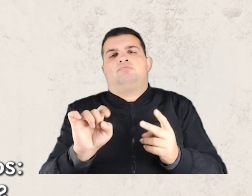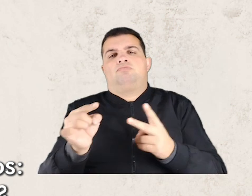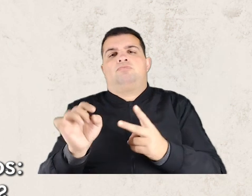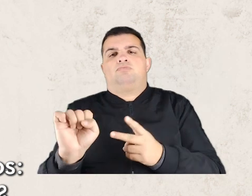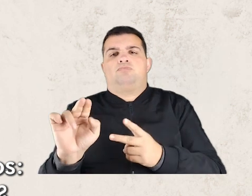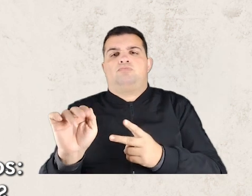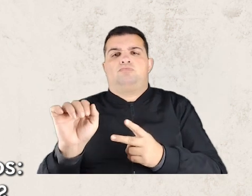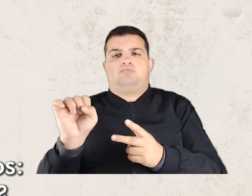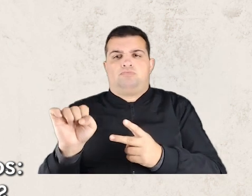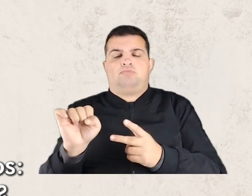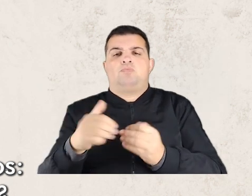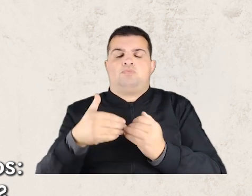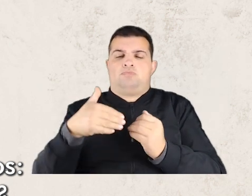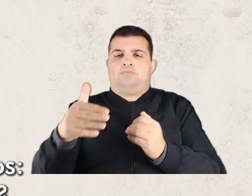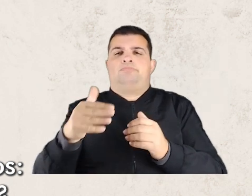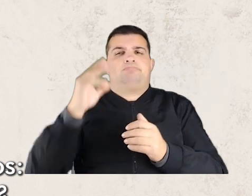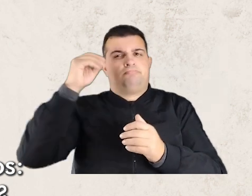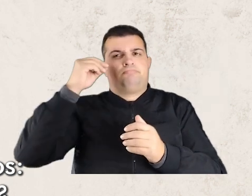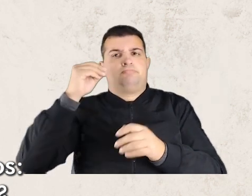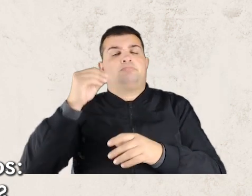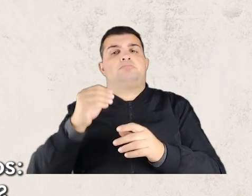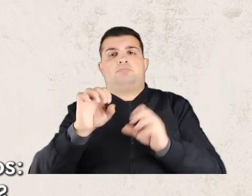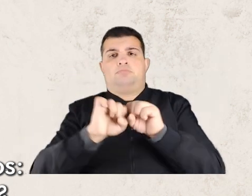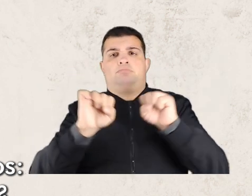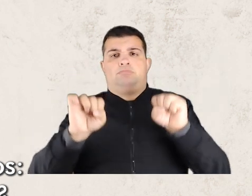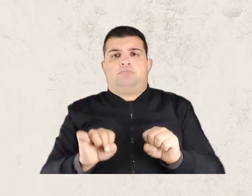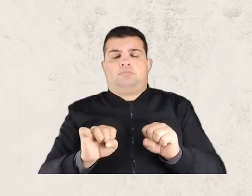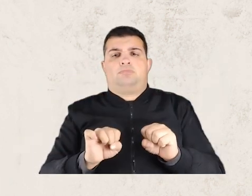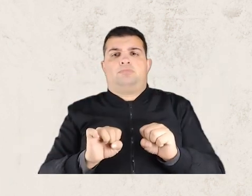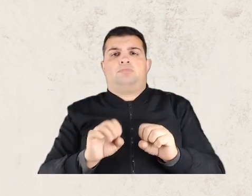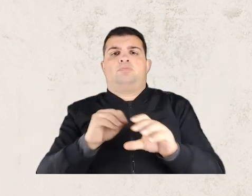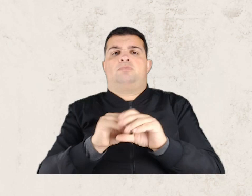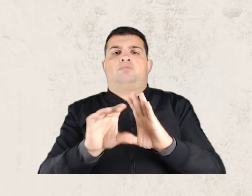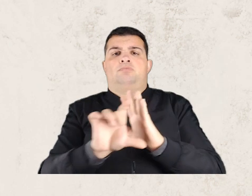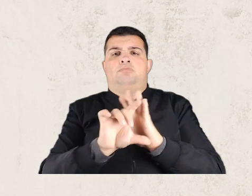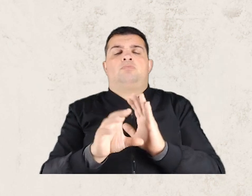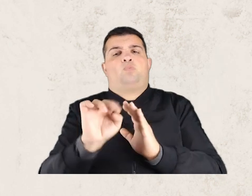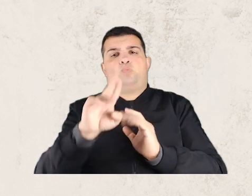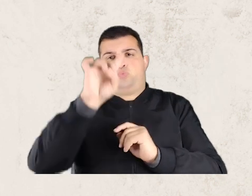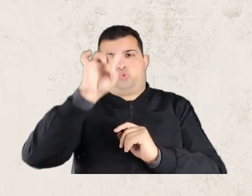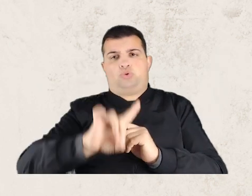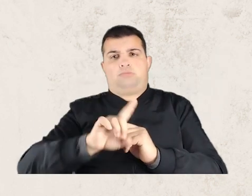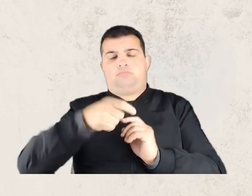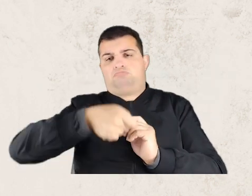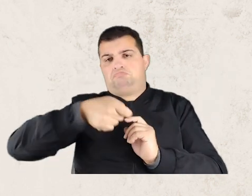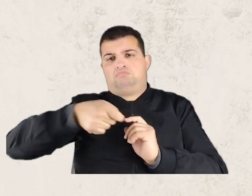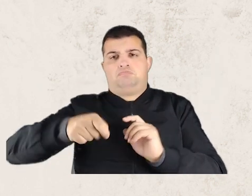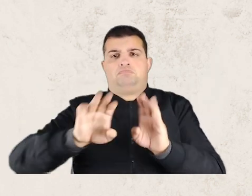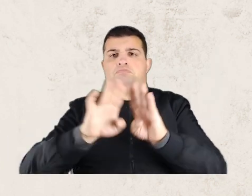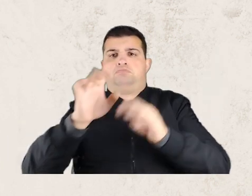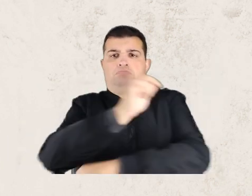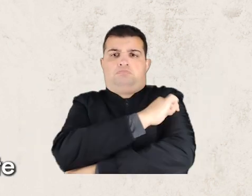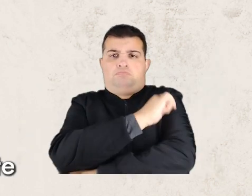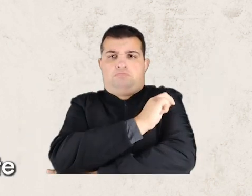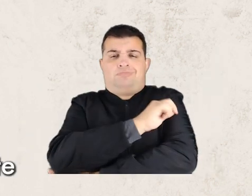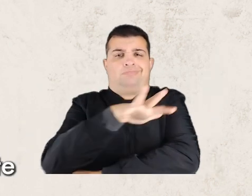havia uma certa preocupação dos alunos, assim, para que eu vou usar isso no trabalho? E o SUS, o